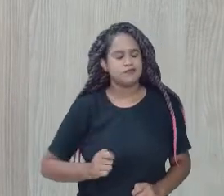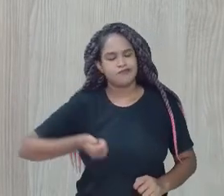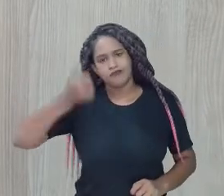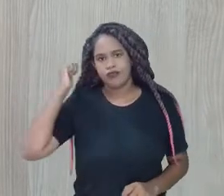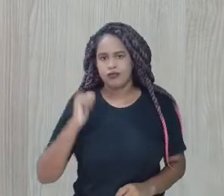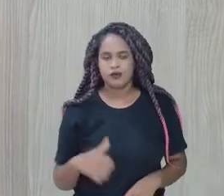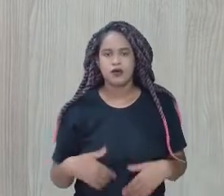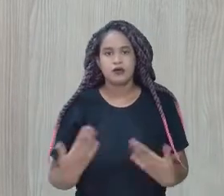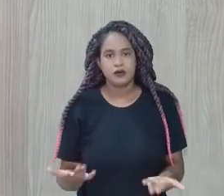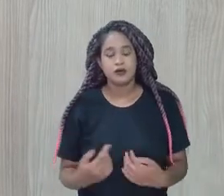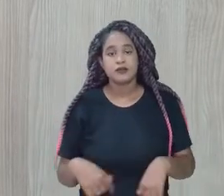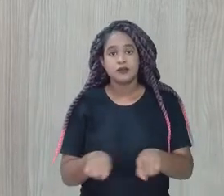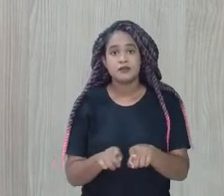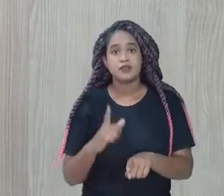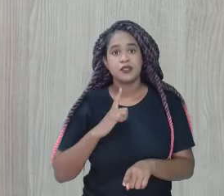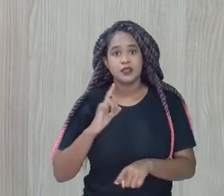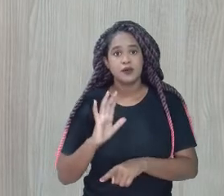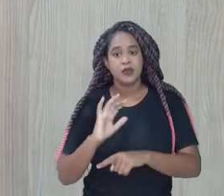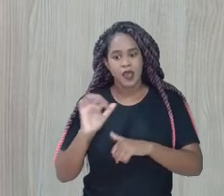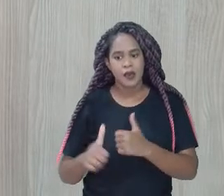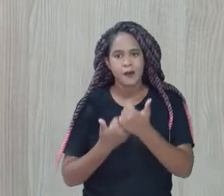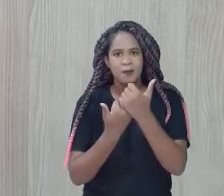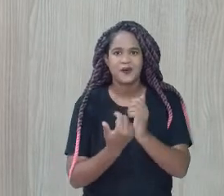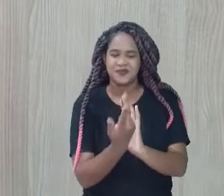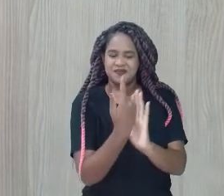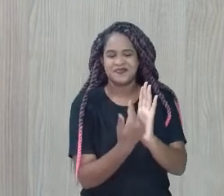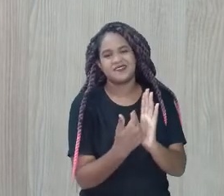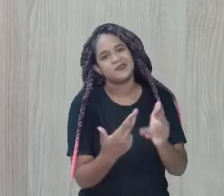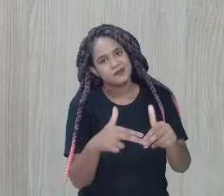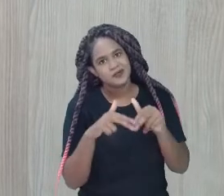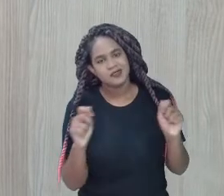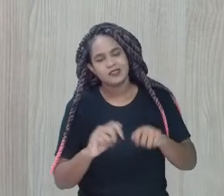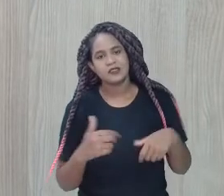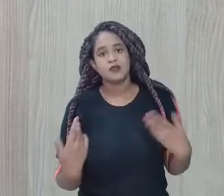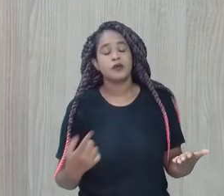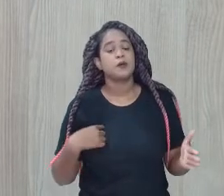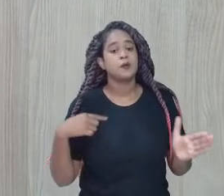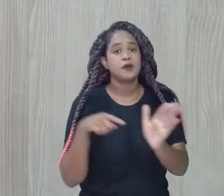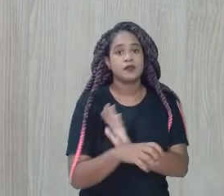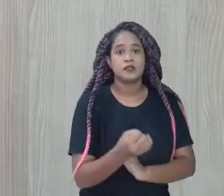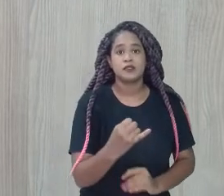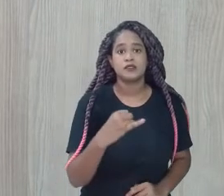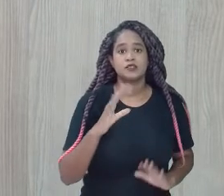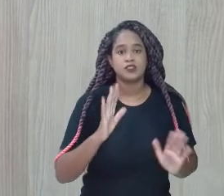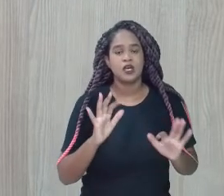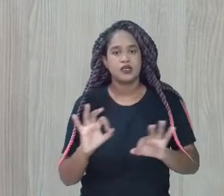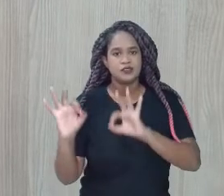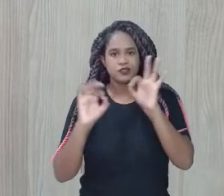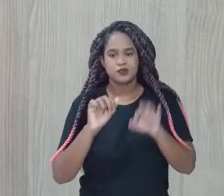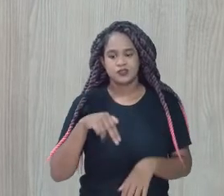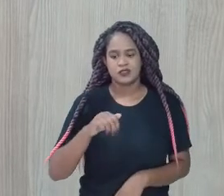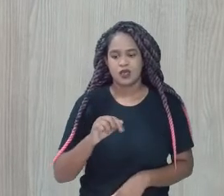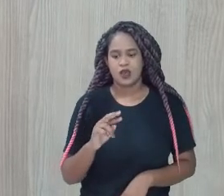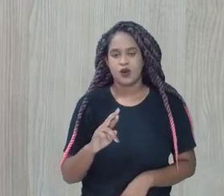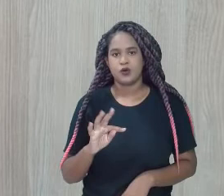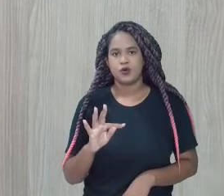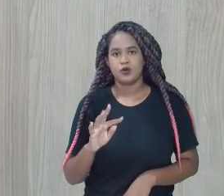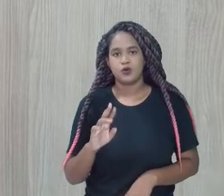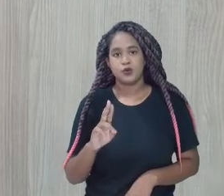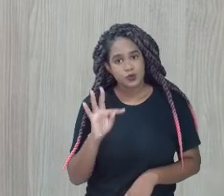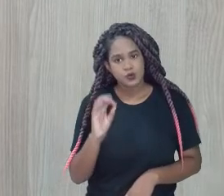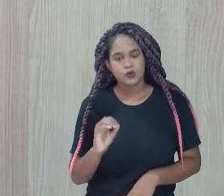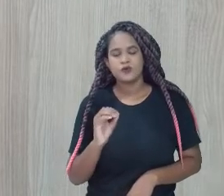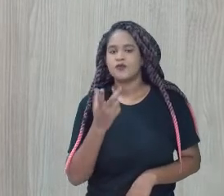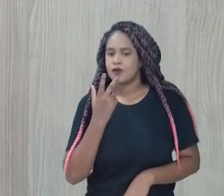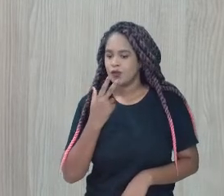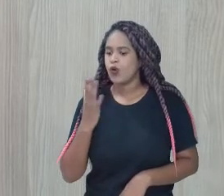Porque a gente tem também o auxílio do desenho. Eu perguntei aqui se eles tinham assistido Naruto, e eles disseram que eles conhecem, viu? O